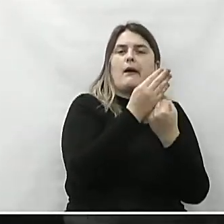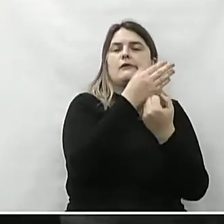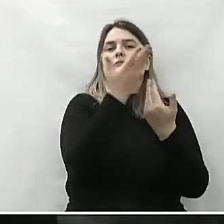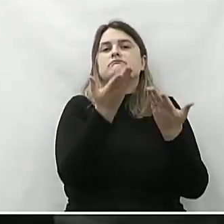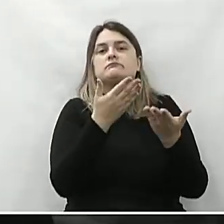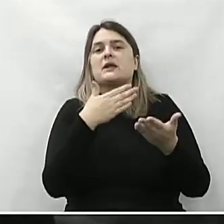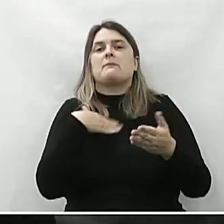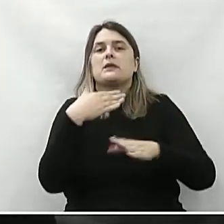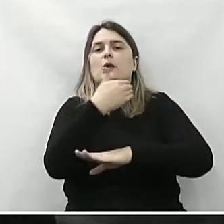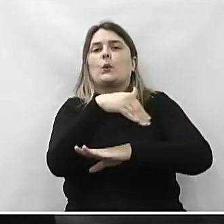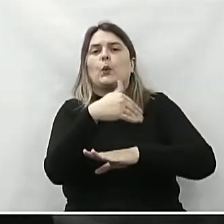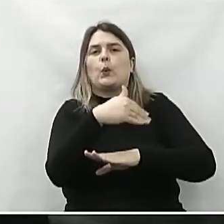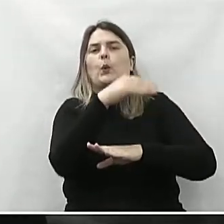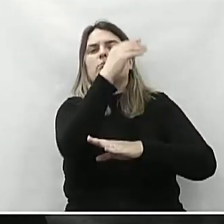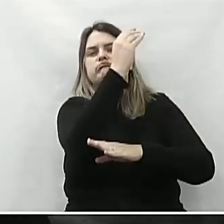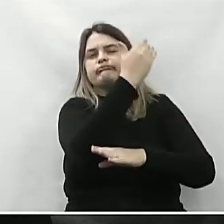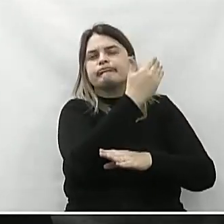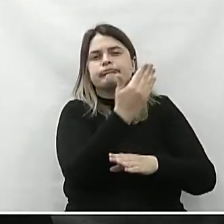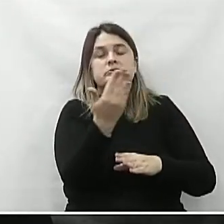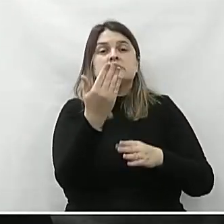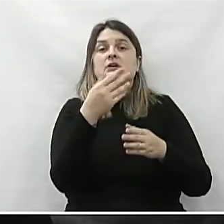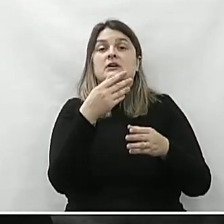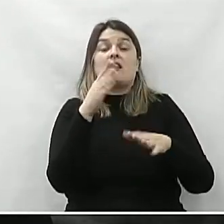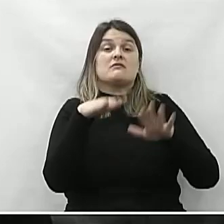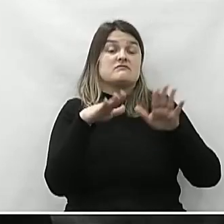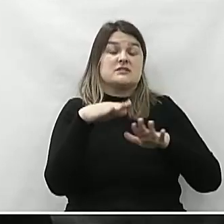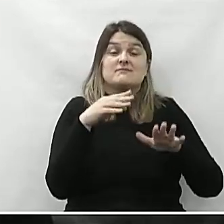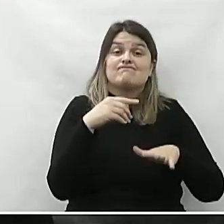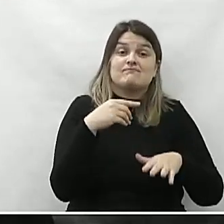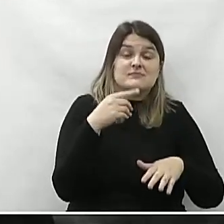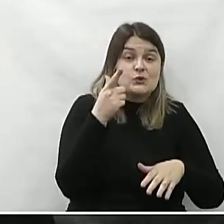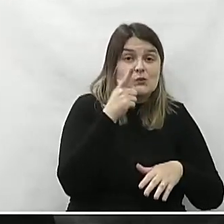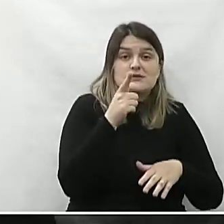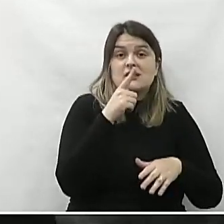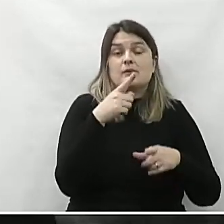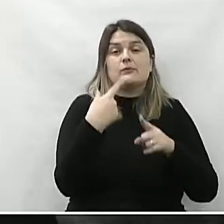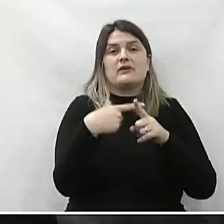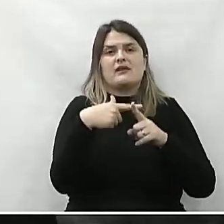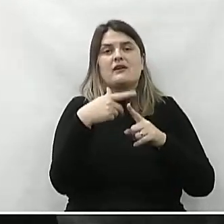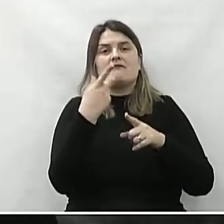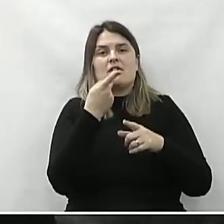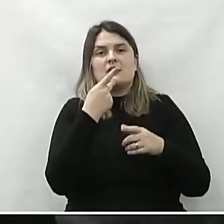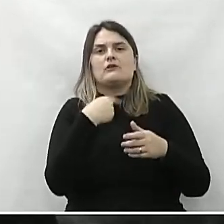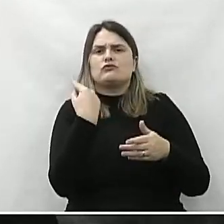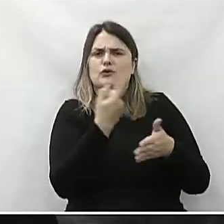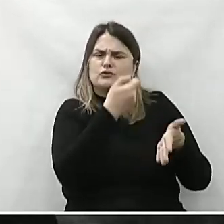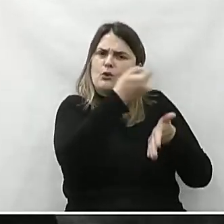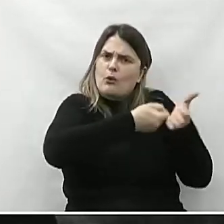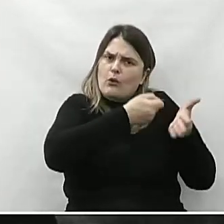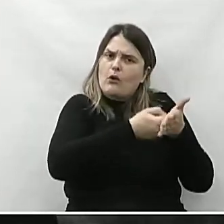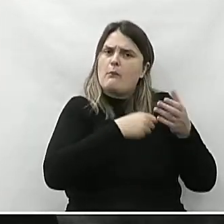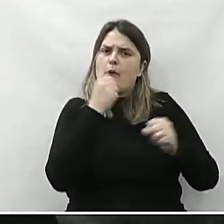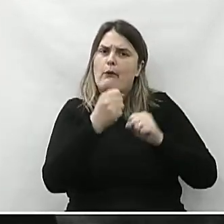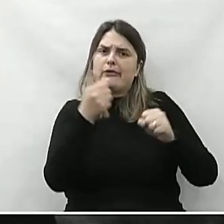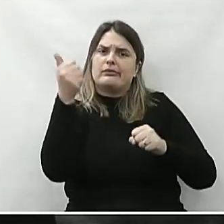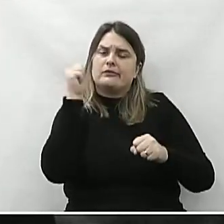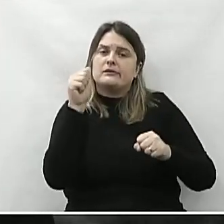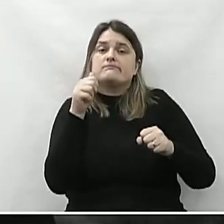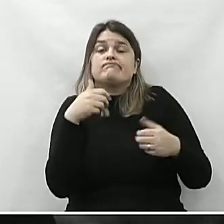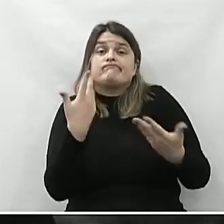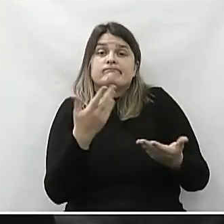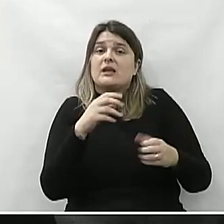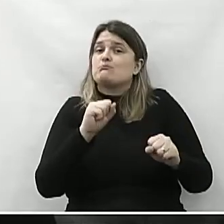aqui no Cristo Rei e a minha rua aqui na Limeira minha rua aqui no Bela Vista então a gente sempre fala né pessoal a gente tá cobrando tá correndo atrás né infelizmente